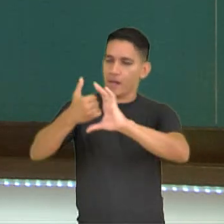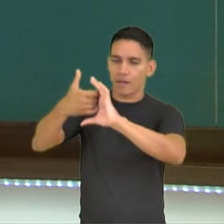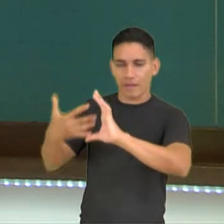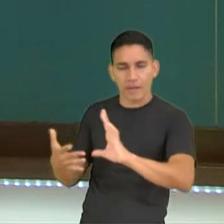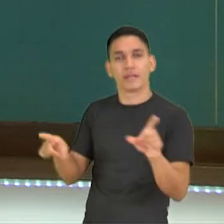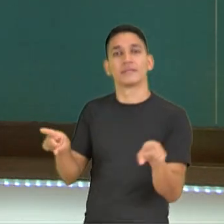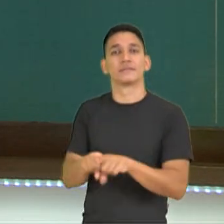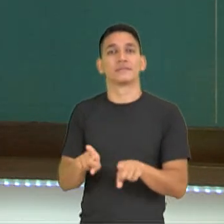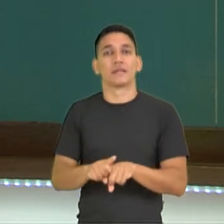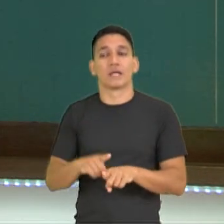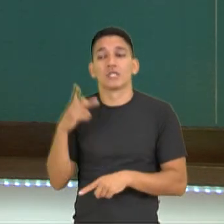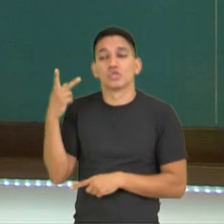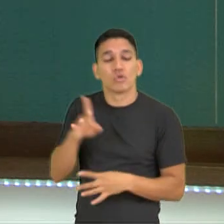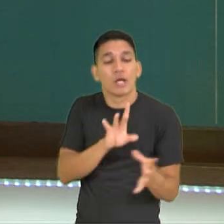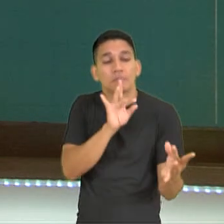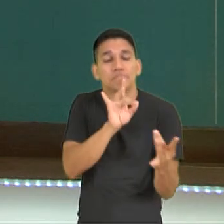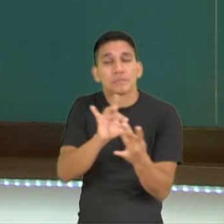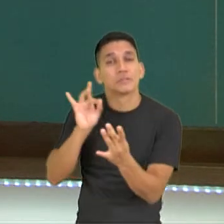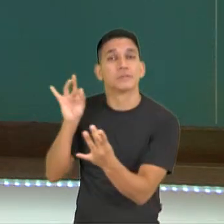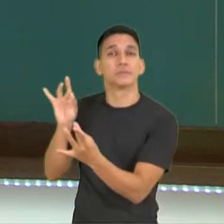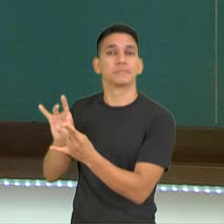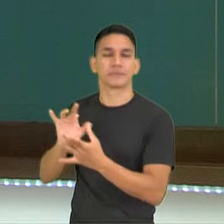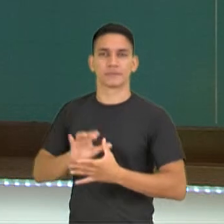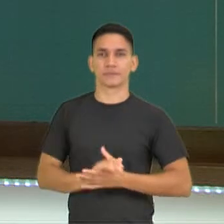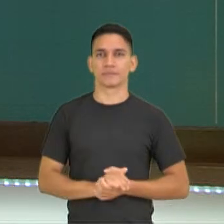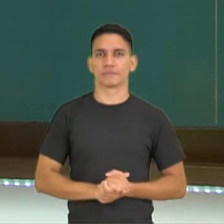as suas peculiaridades.